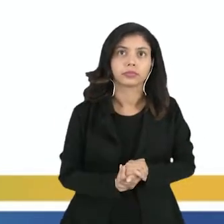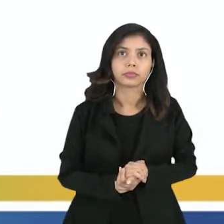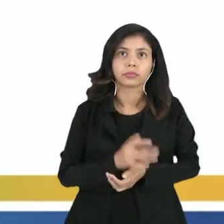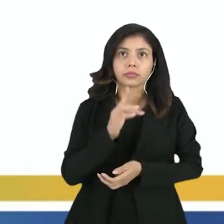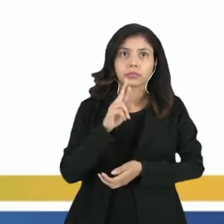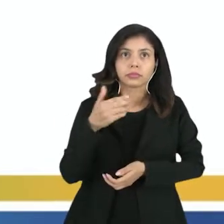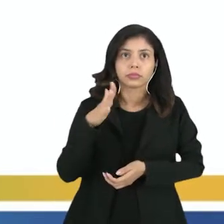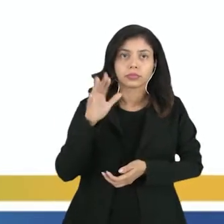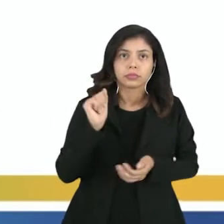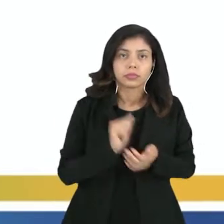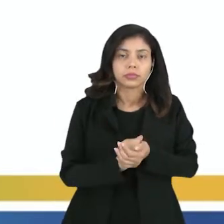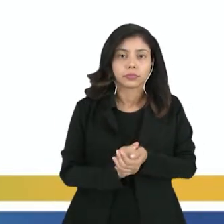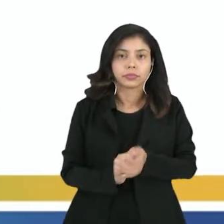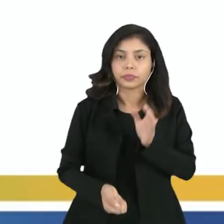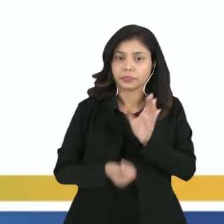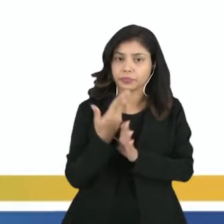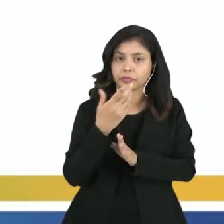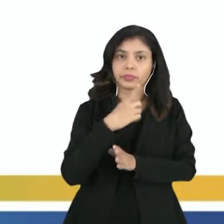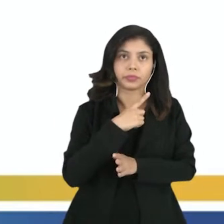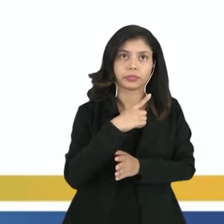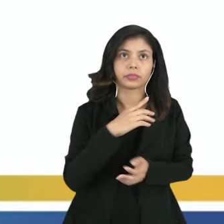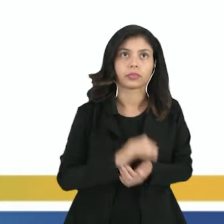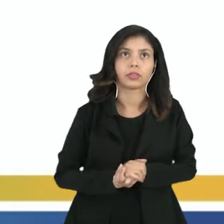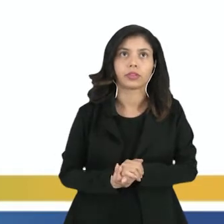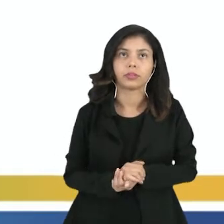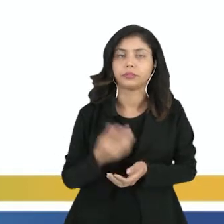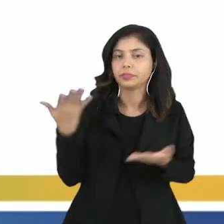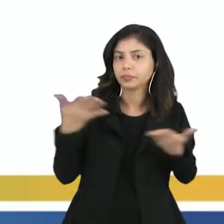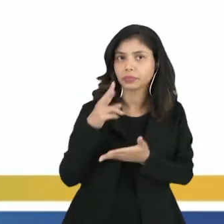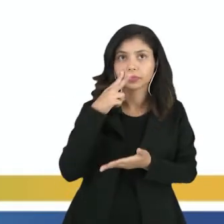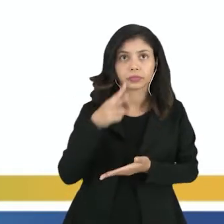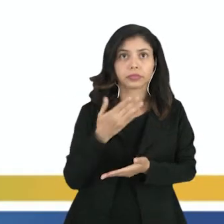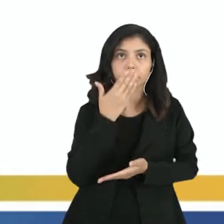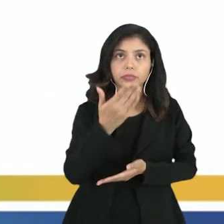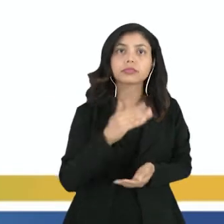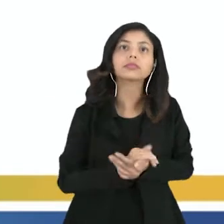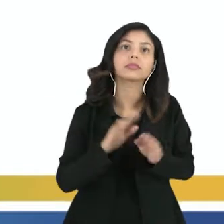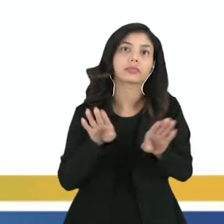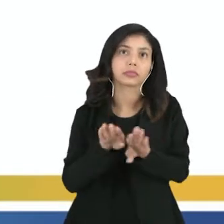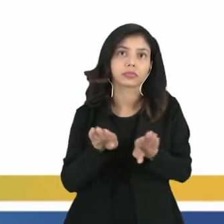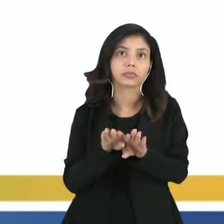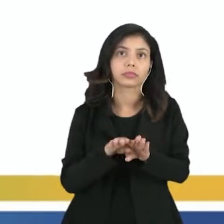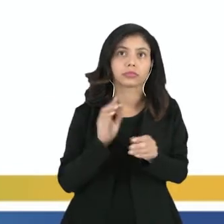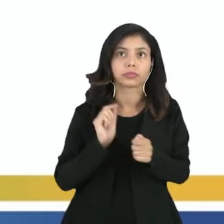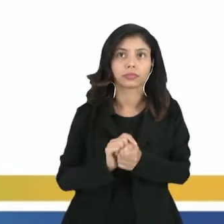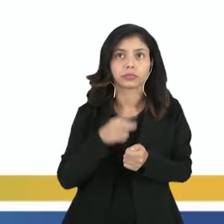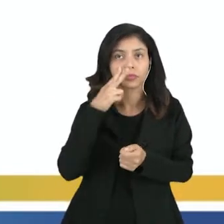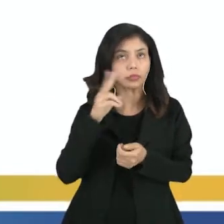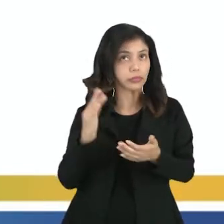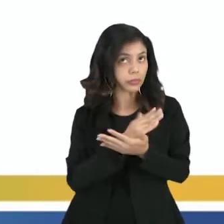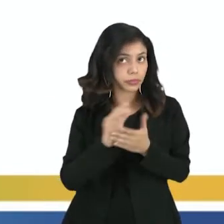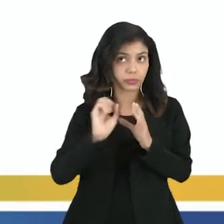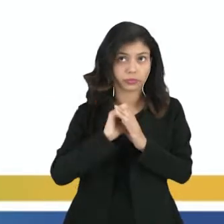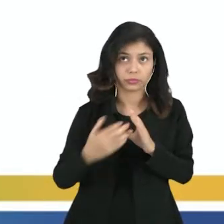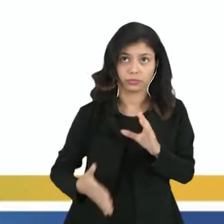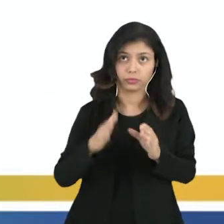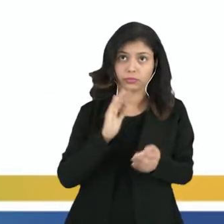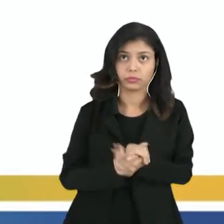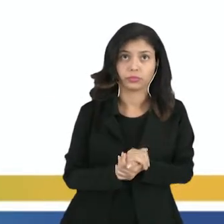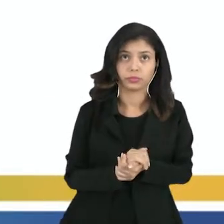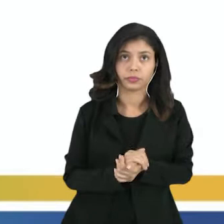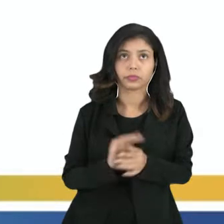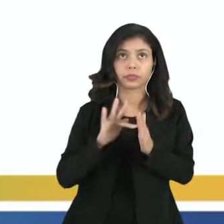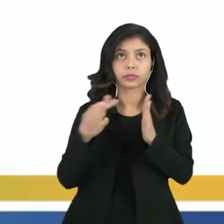que a função logarítmica exista. Nós vamos em frente porque também recordamos algumas características dessa